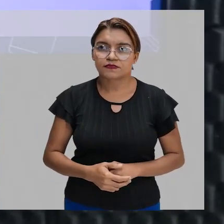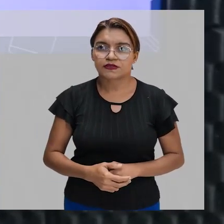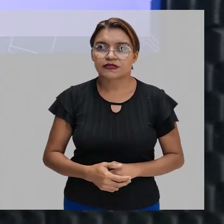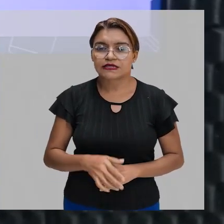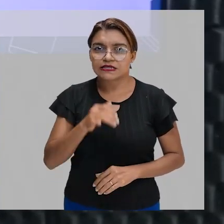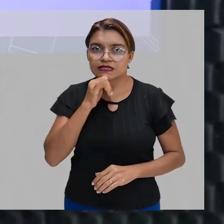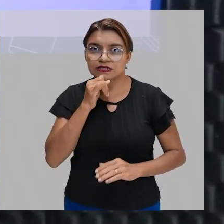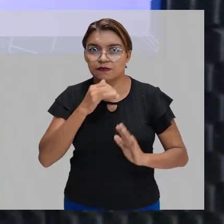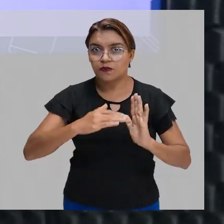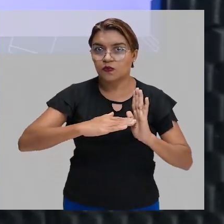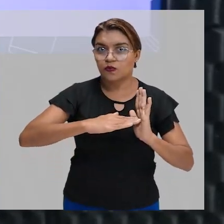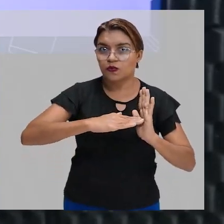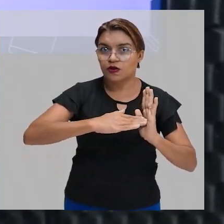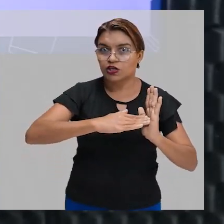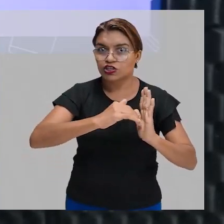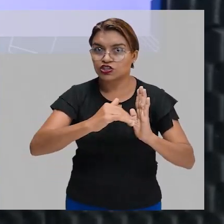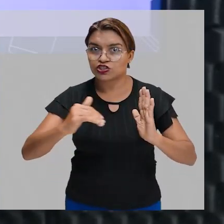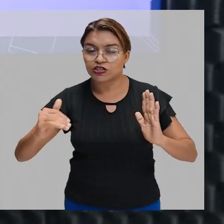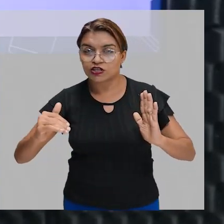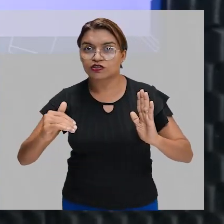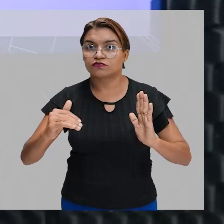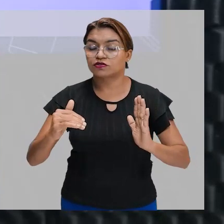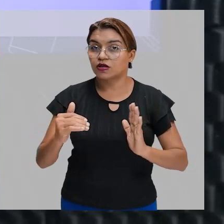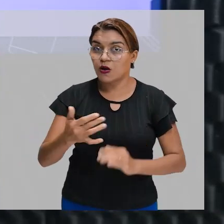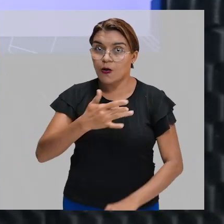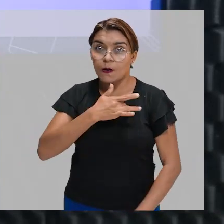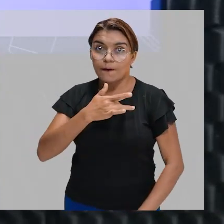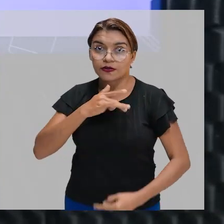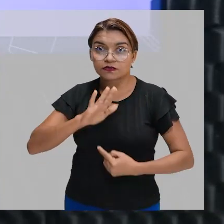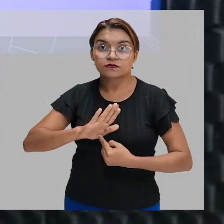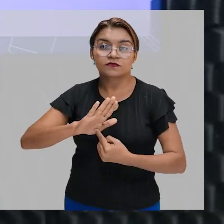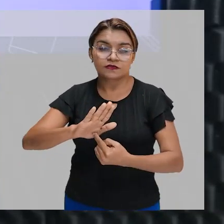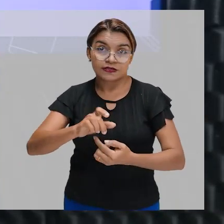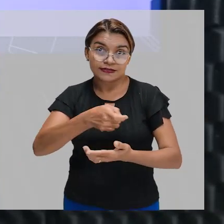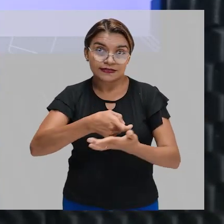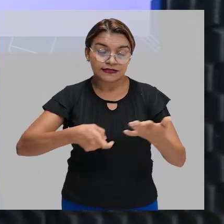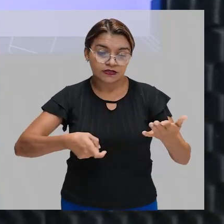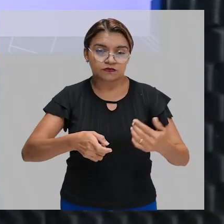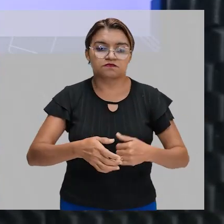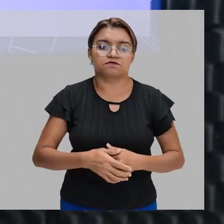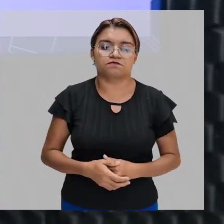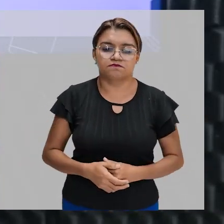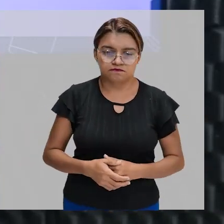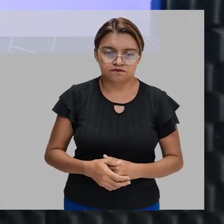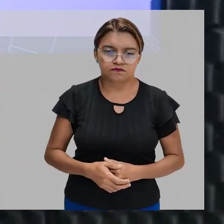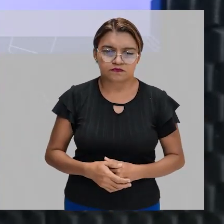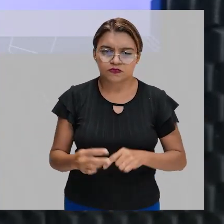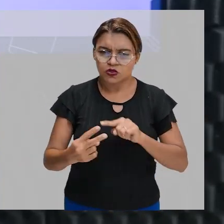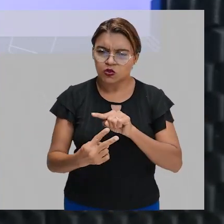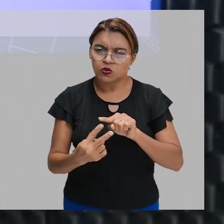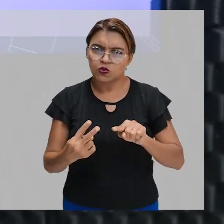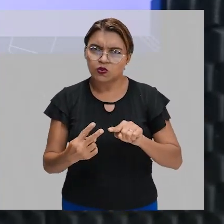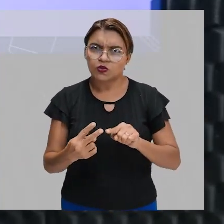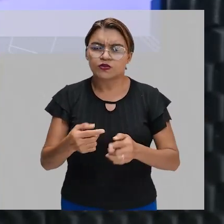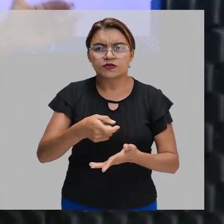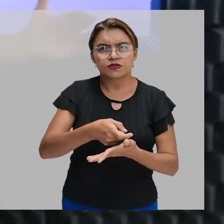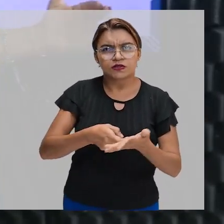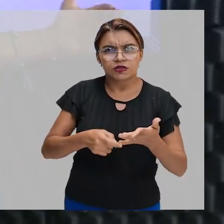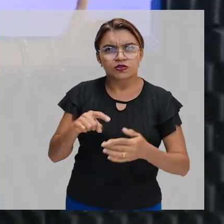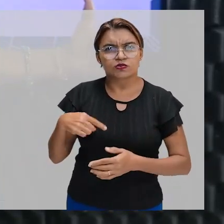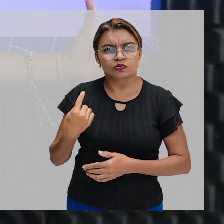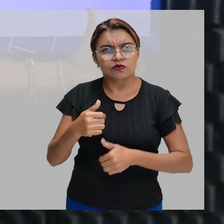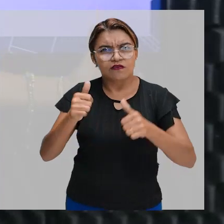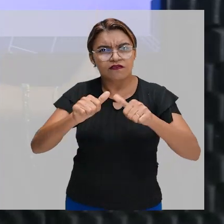estética romântica apresentada aqui em textos Cacau mas dois textos para a gente